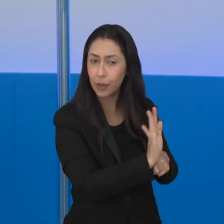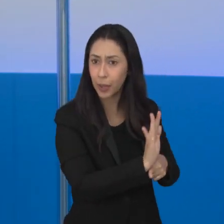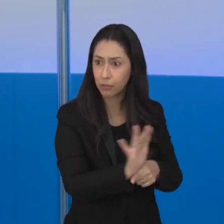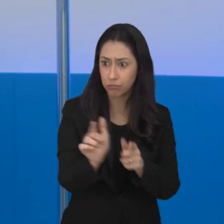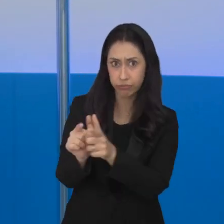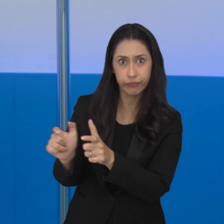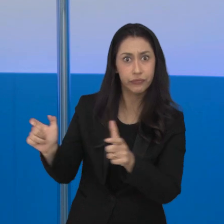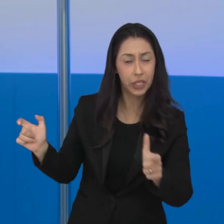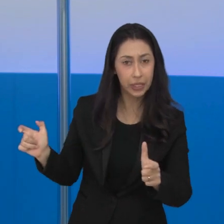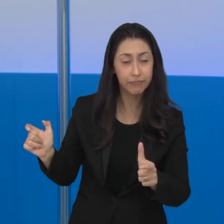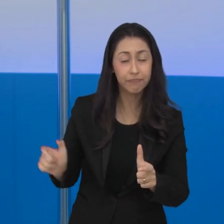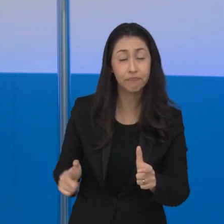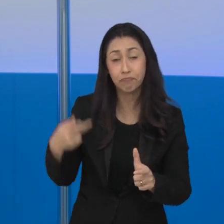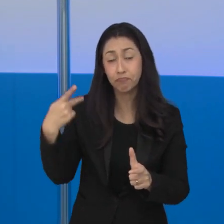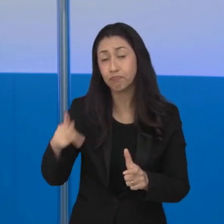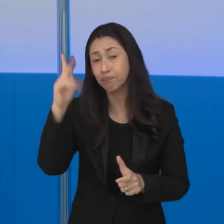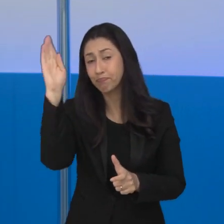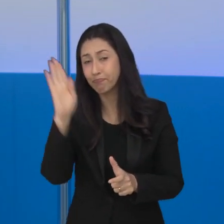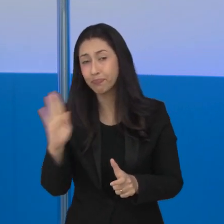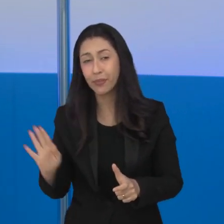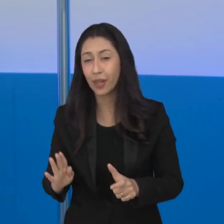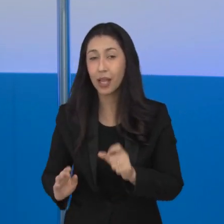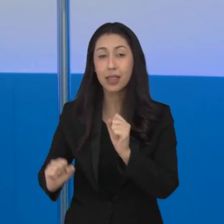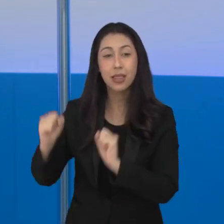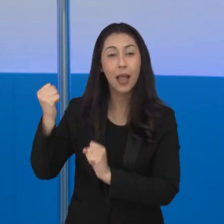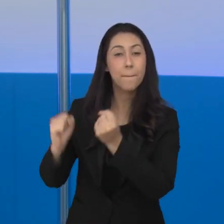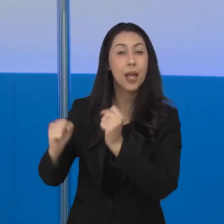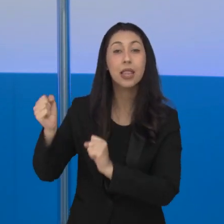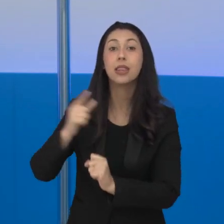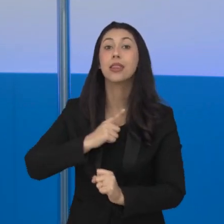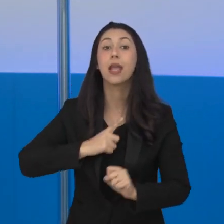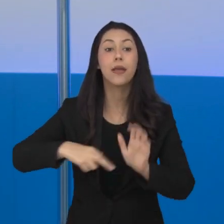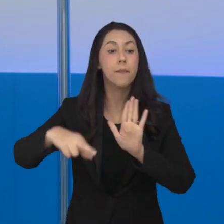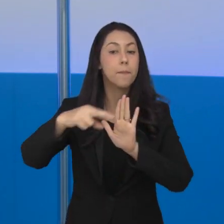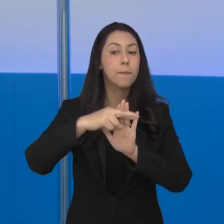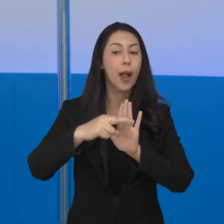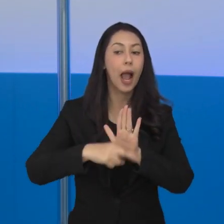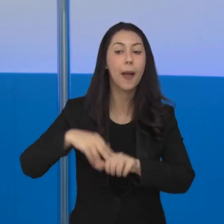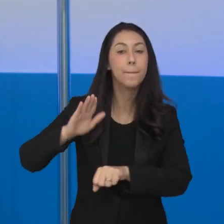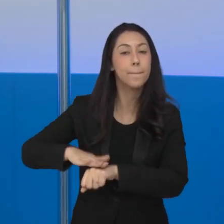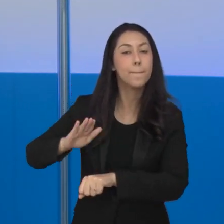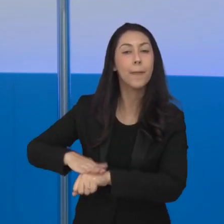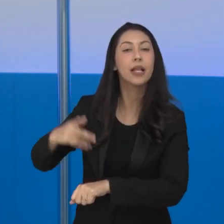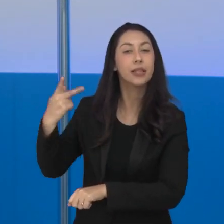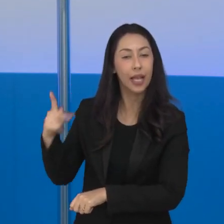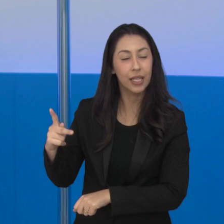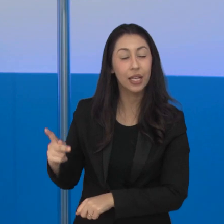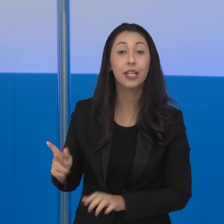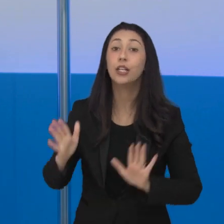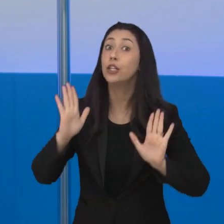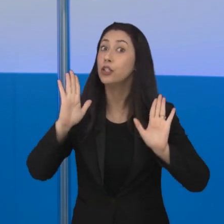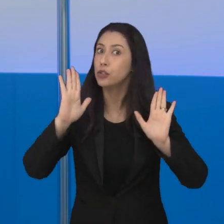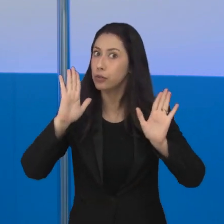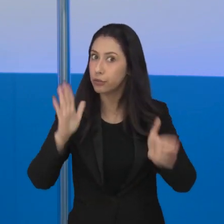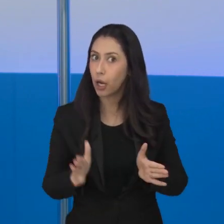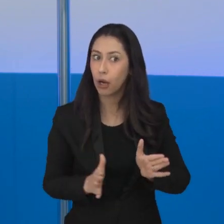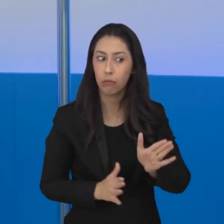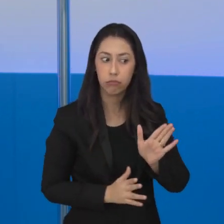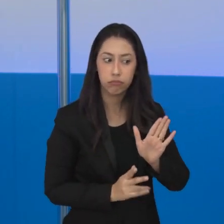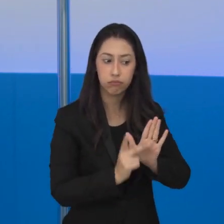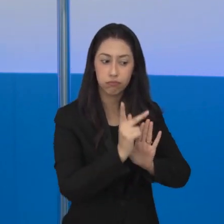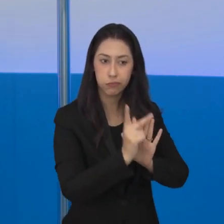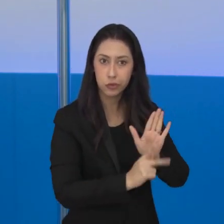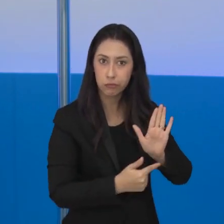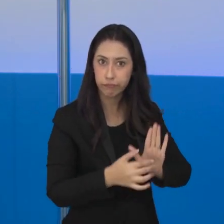mercado. E aqui no Brasil, toda essa indústria agora vai ter uma regulamentação própria. É que segue para a sanção da presidência